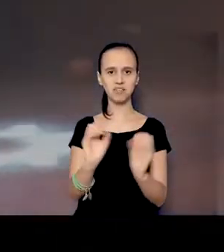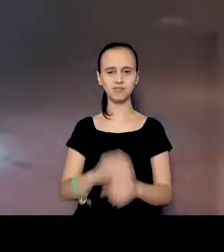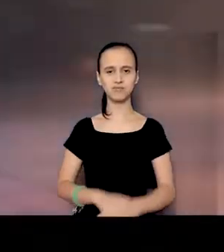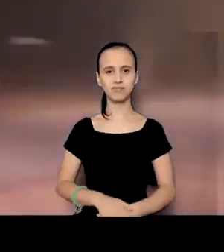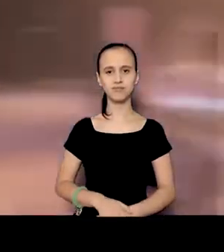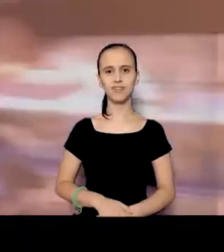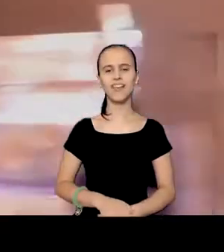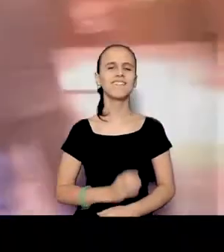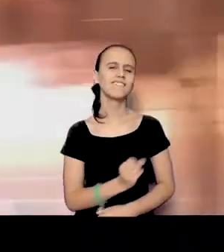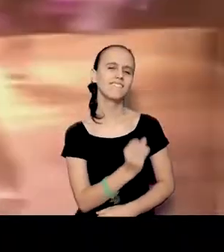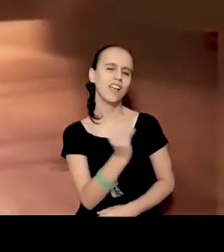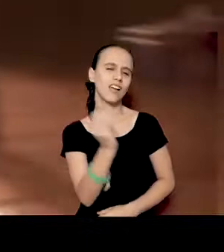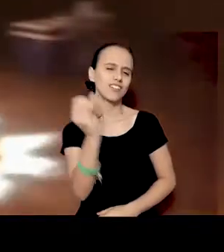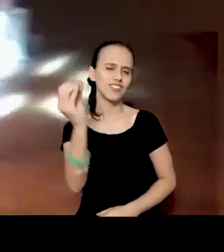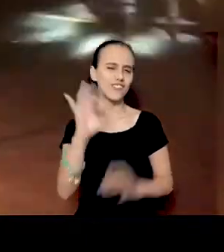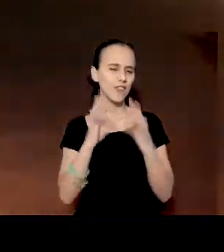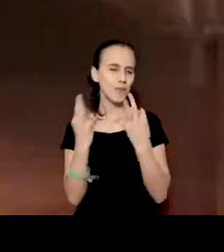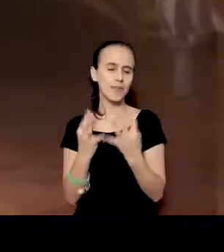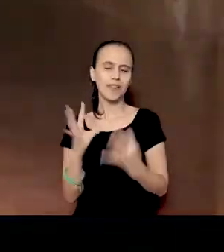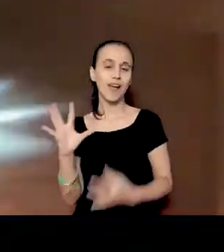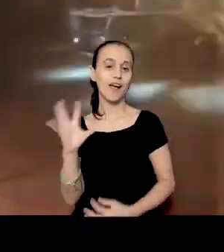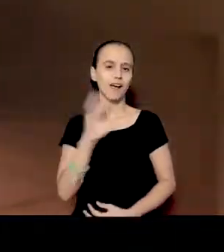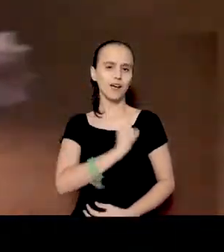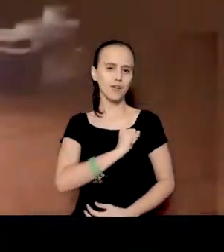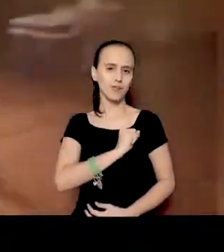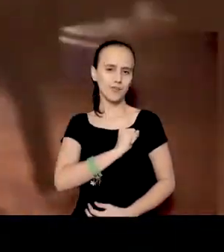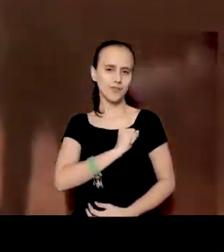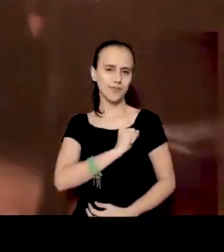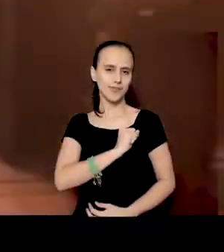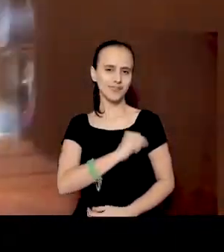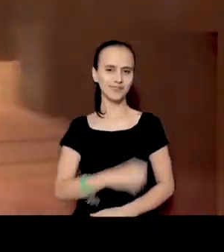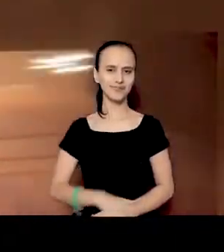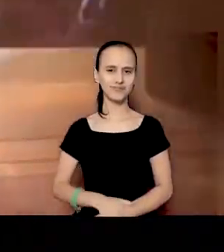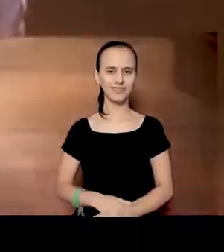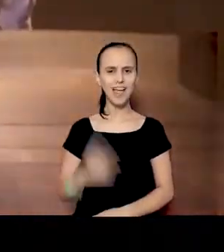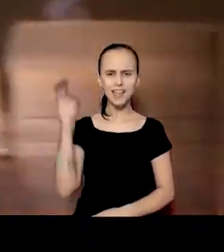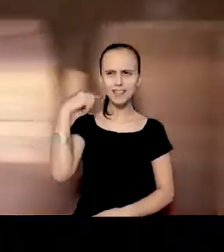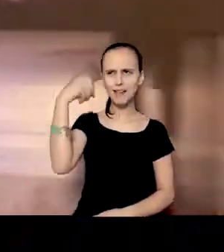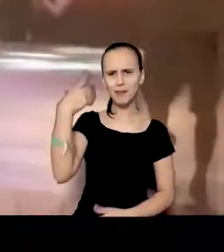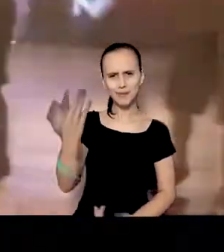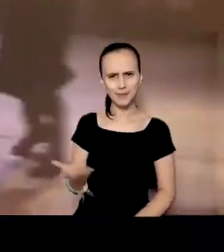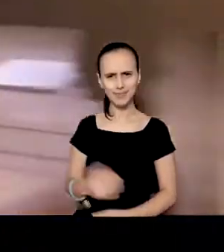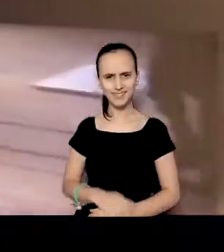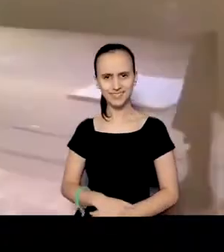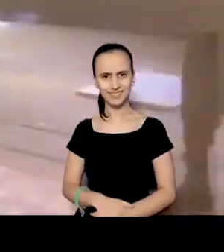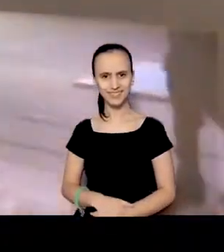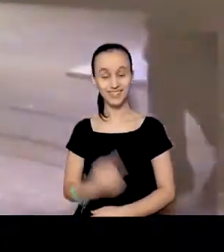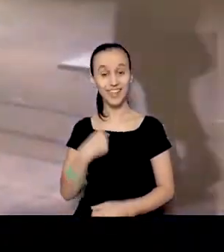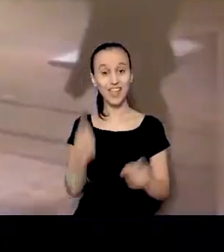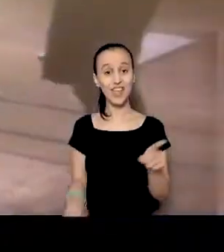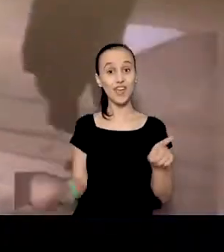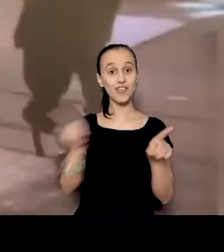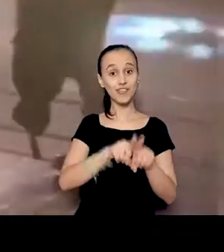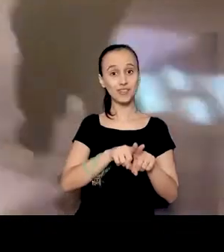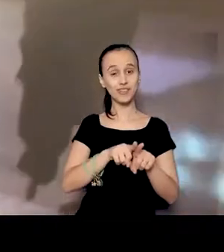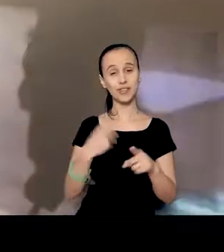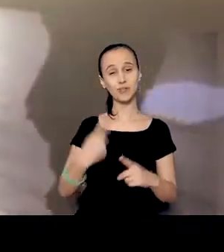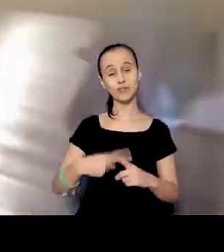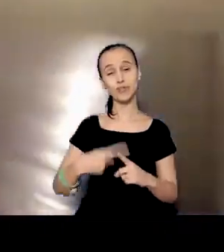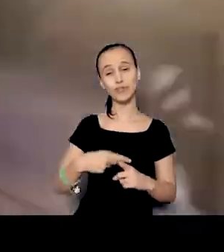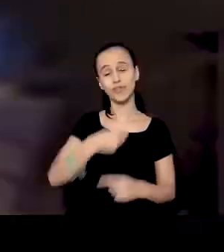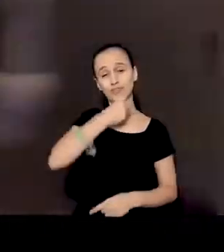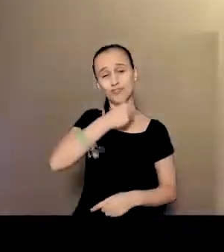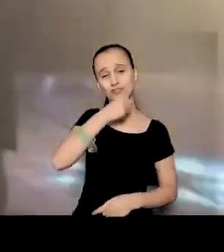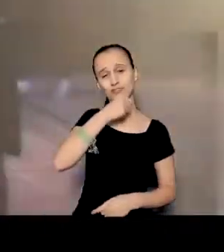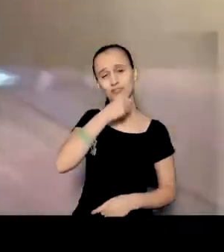todo dia. Viajar com a família é a coisa que eu mais amo. Alugar casa não sei onde. Não sei onde. Tá louco. Tá louco. Voltei porque meu